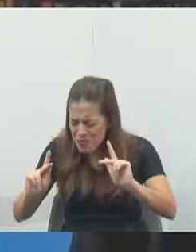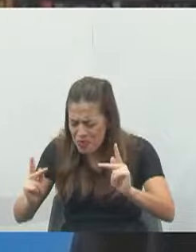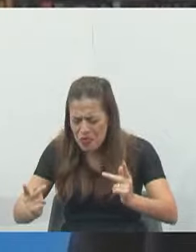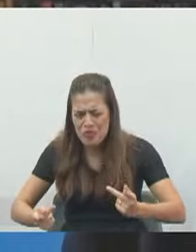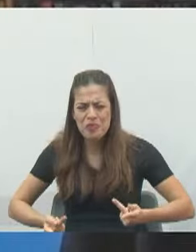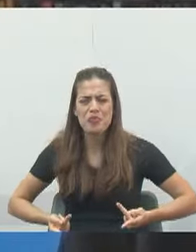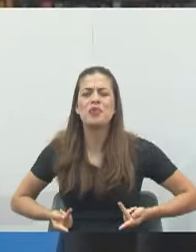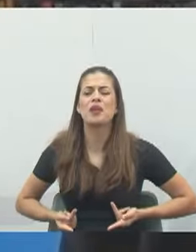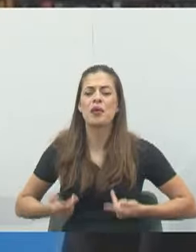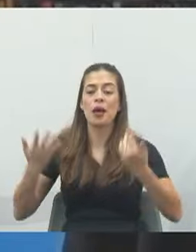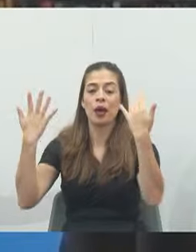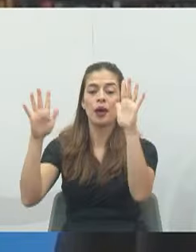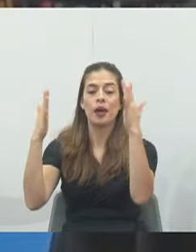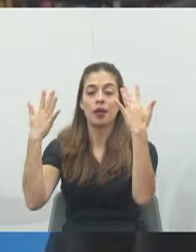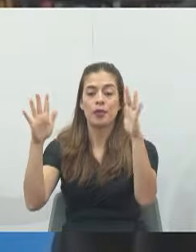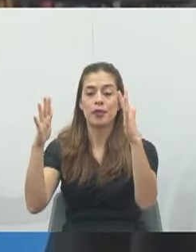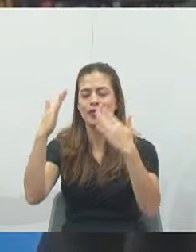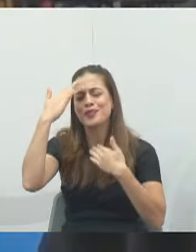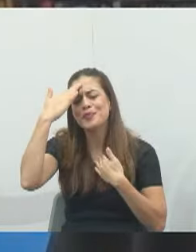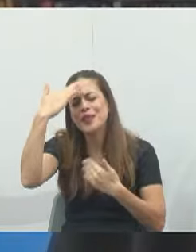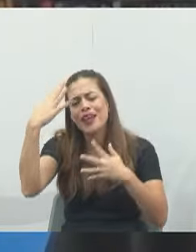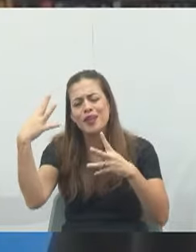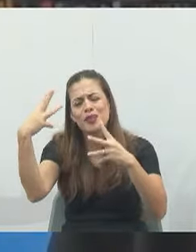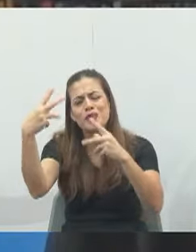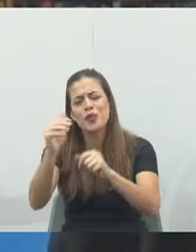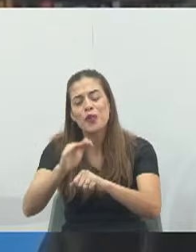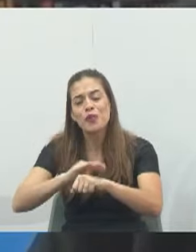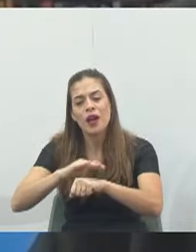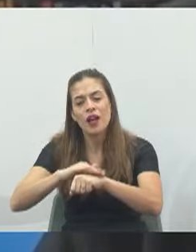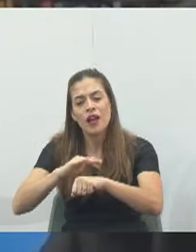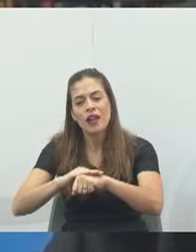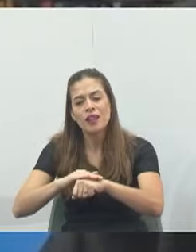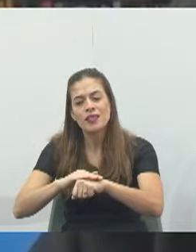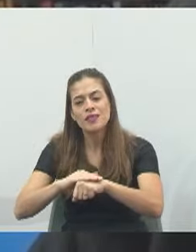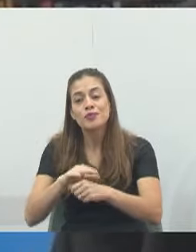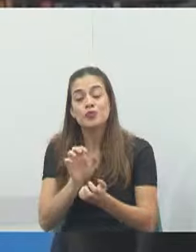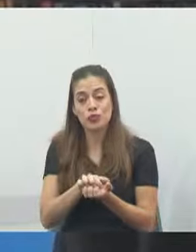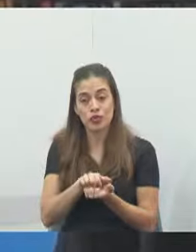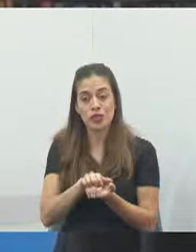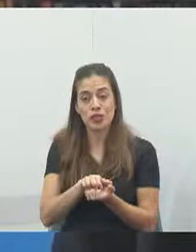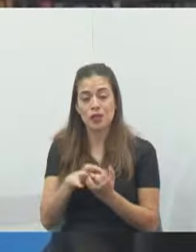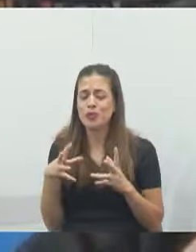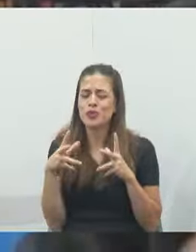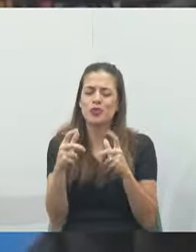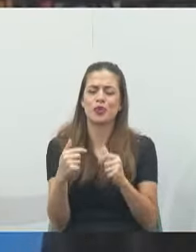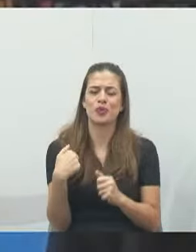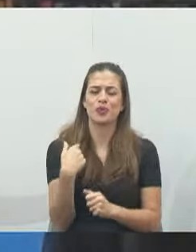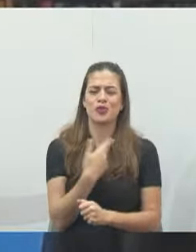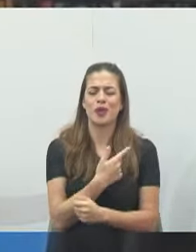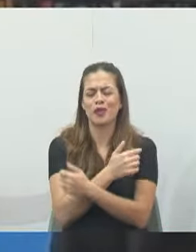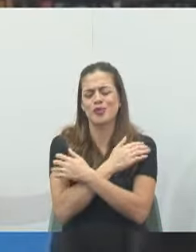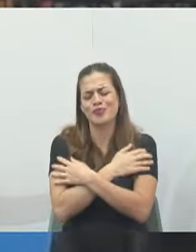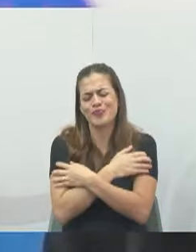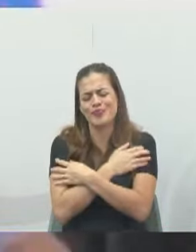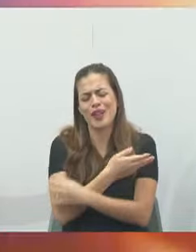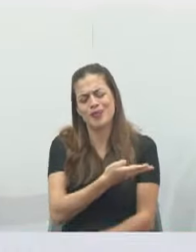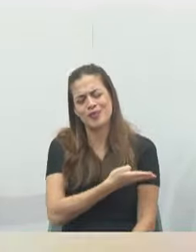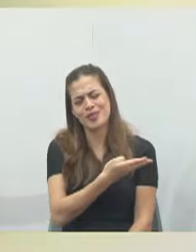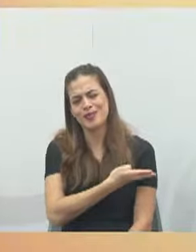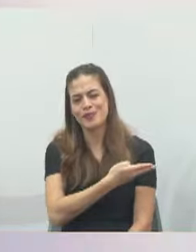merecido. Parabéns e obrigado por tudo que você faz e por Jacareí e por todos nós. Um grande abraço, meu